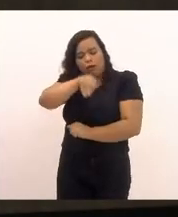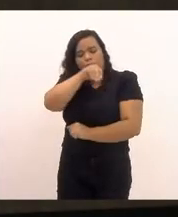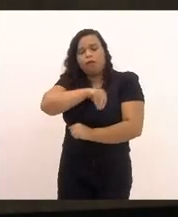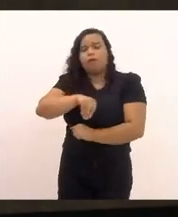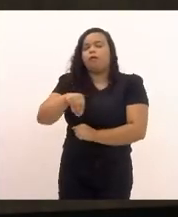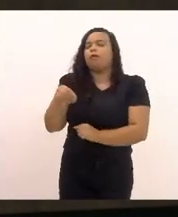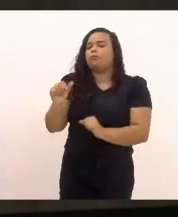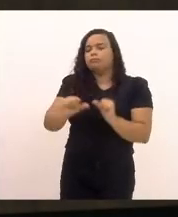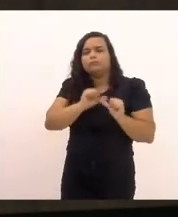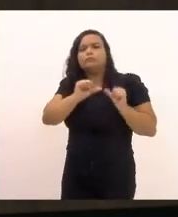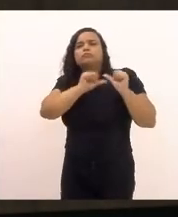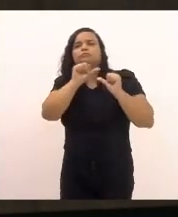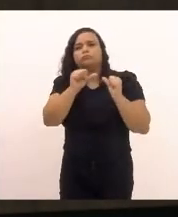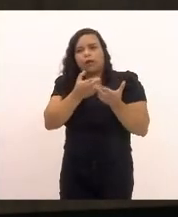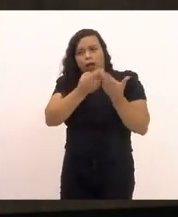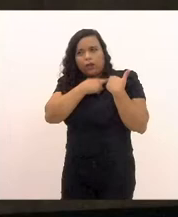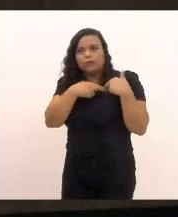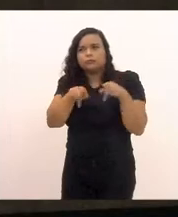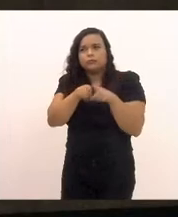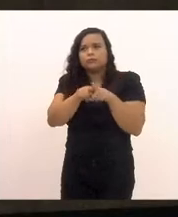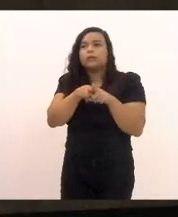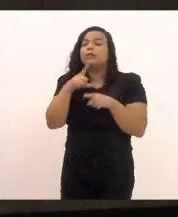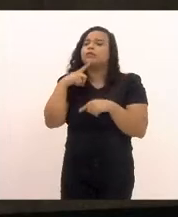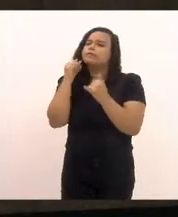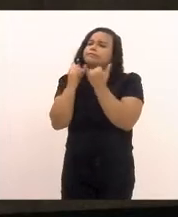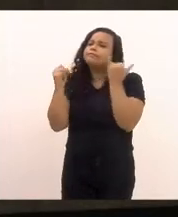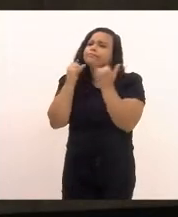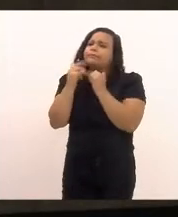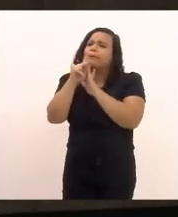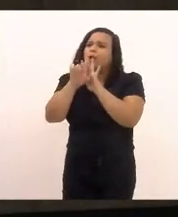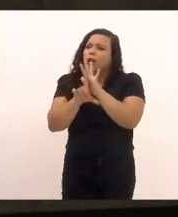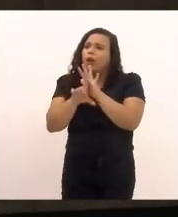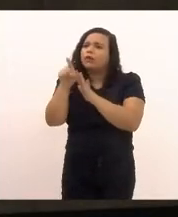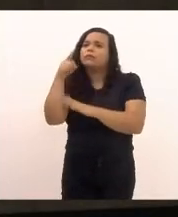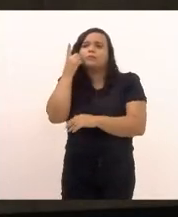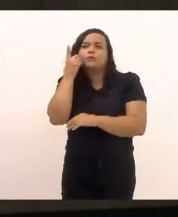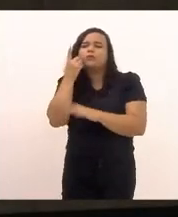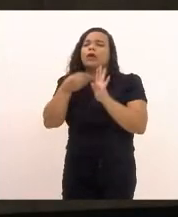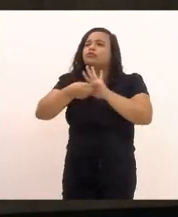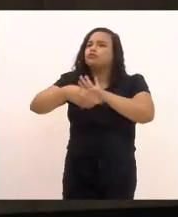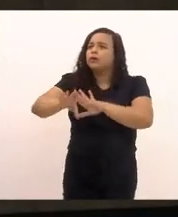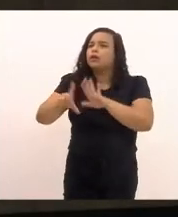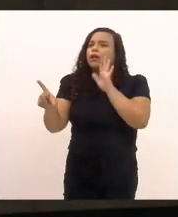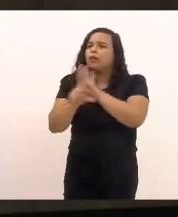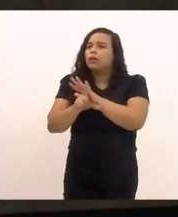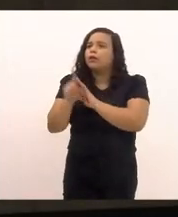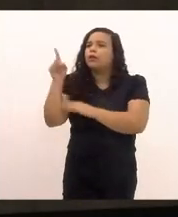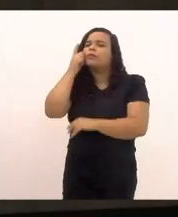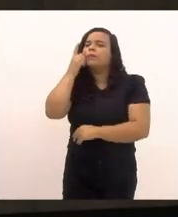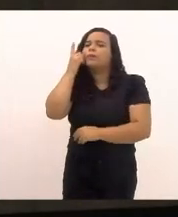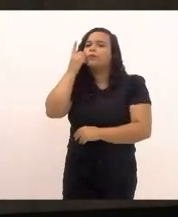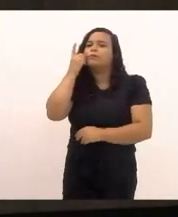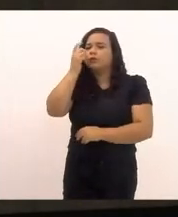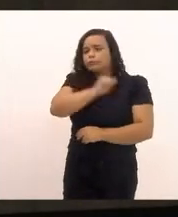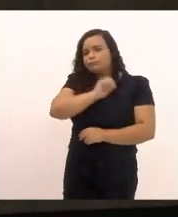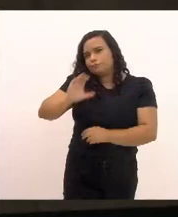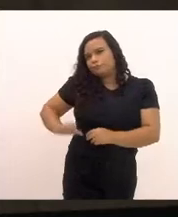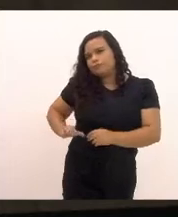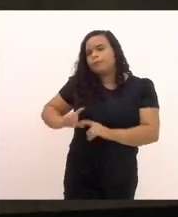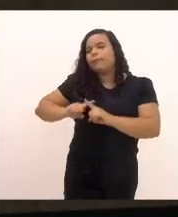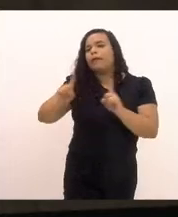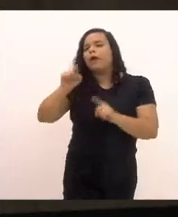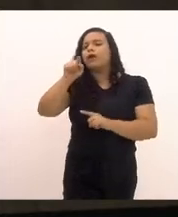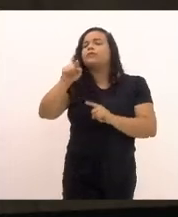tem similaridade com esse tema desse projeto de lei do deputado, dessa indicação legislativa do deputado André Siciliano. Mas essa